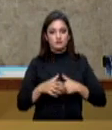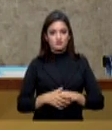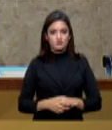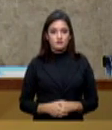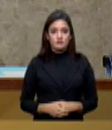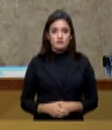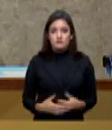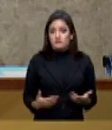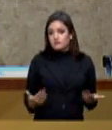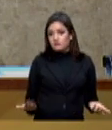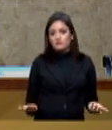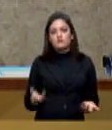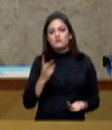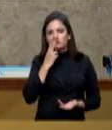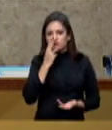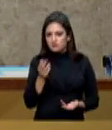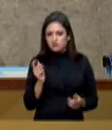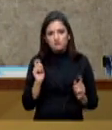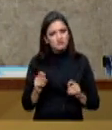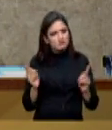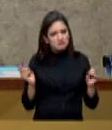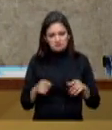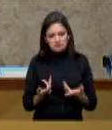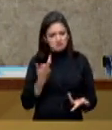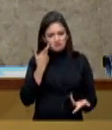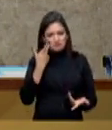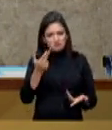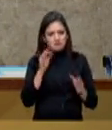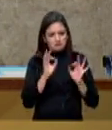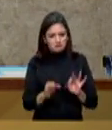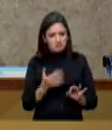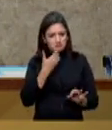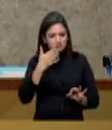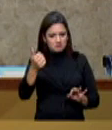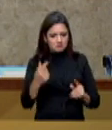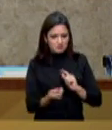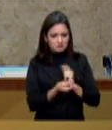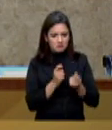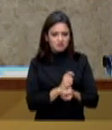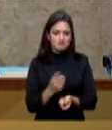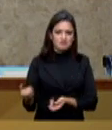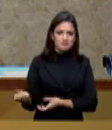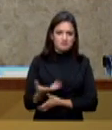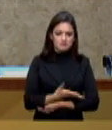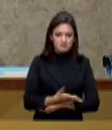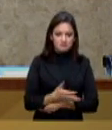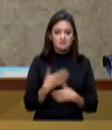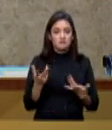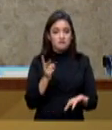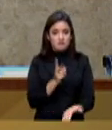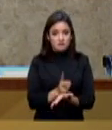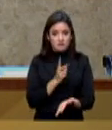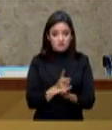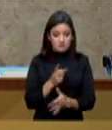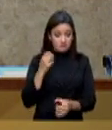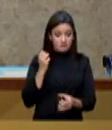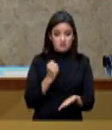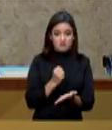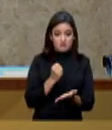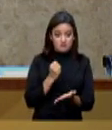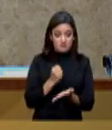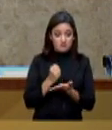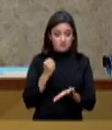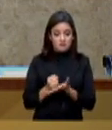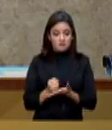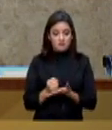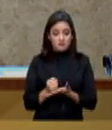Acho super razoável essa nova conformação ela não não a manutenção dos contatos não